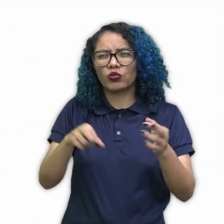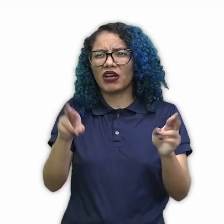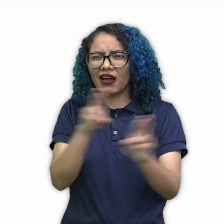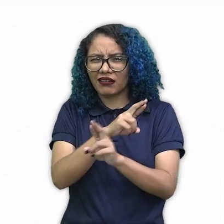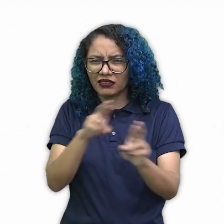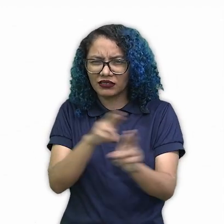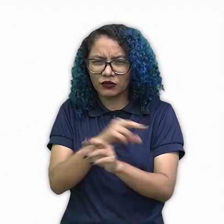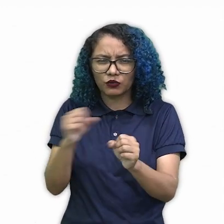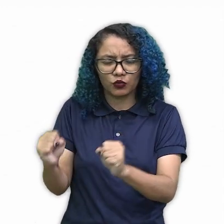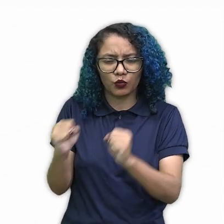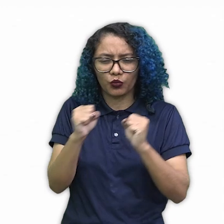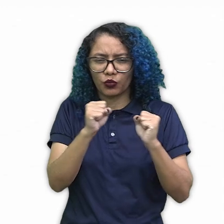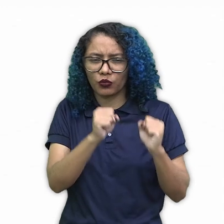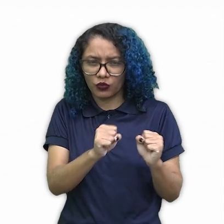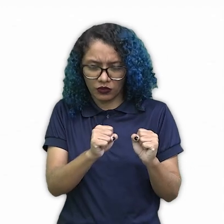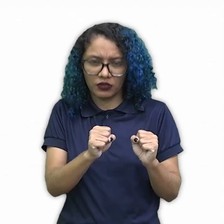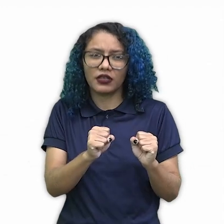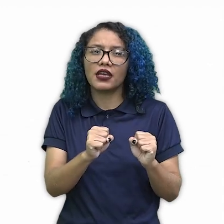de poder,